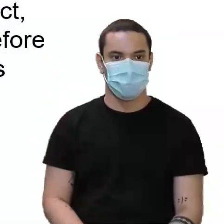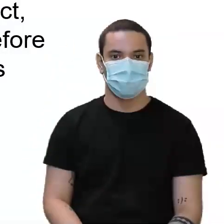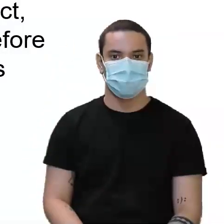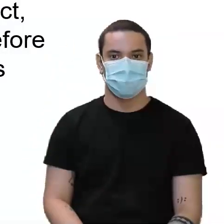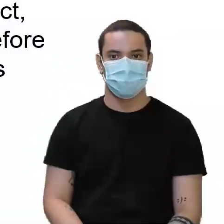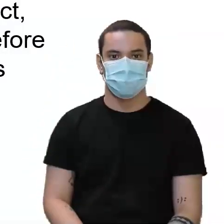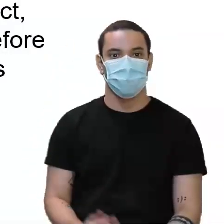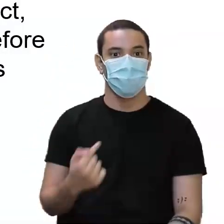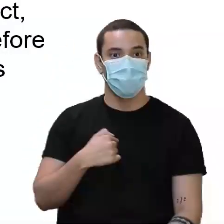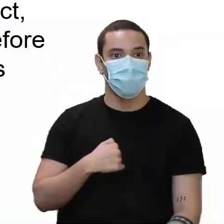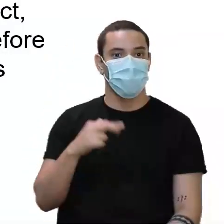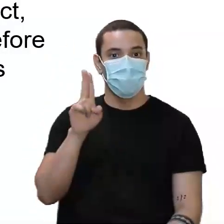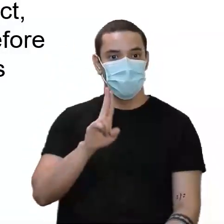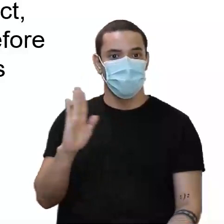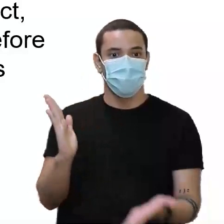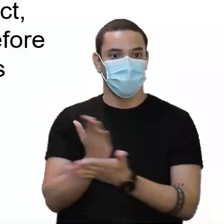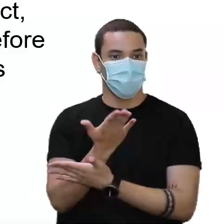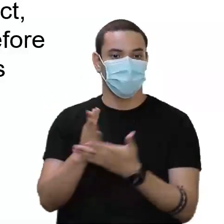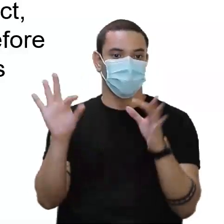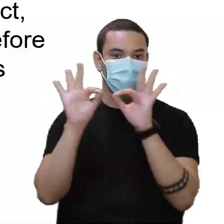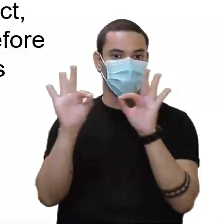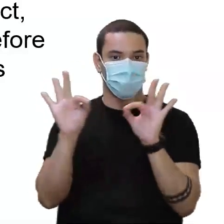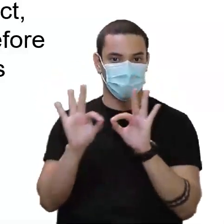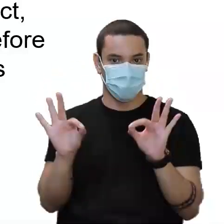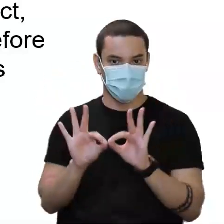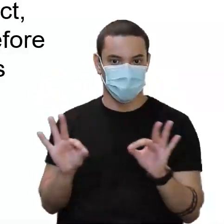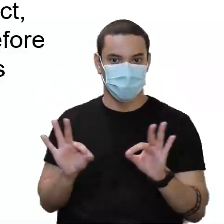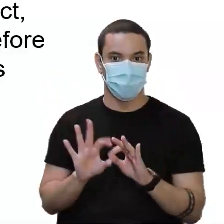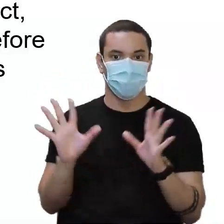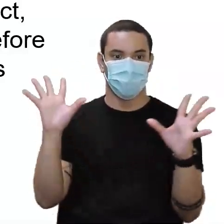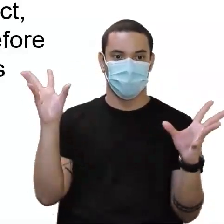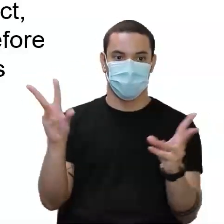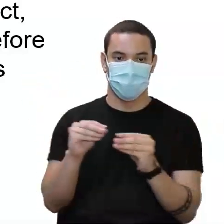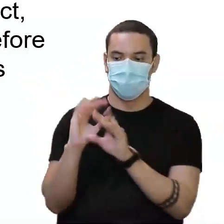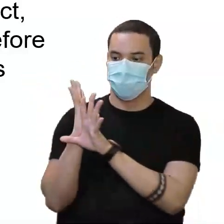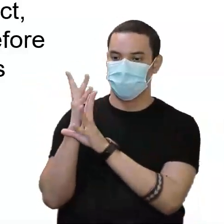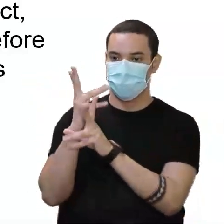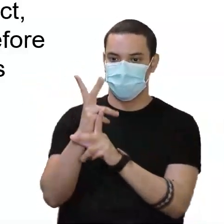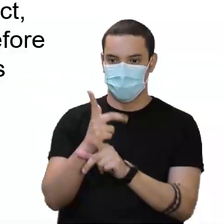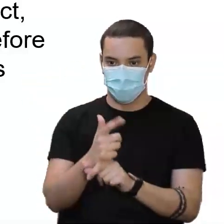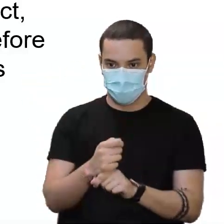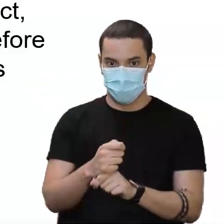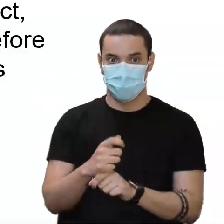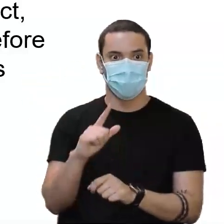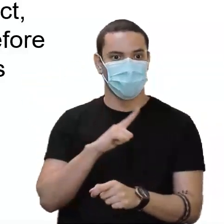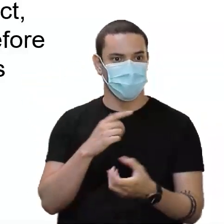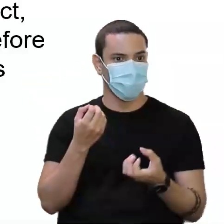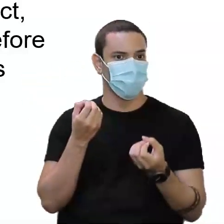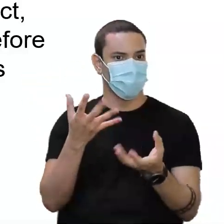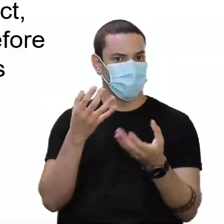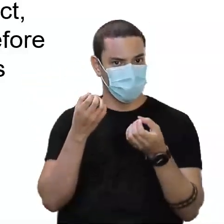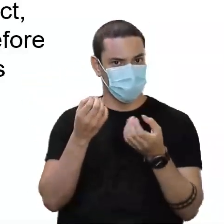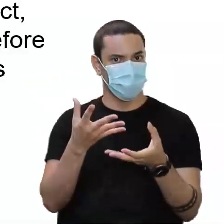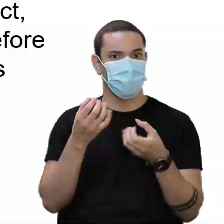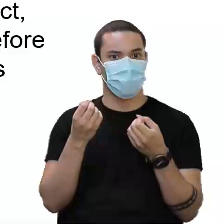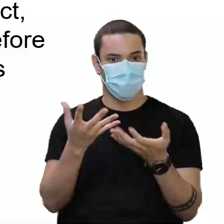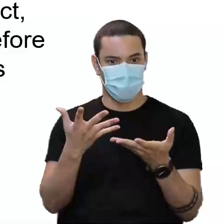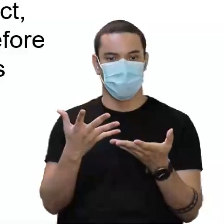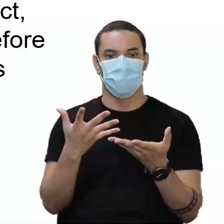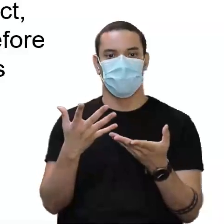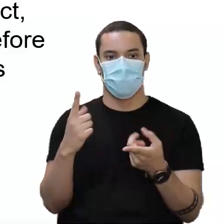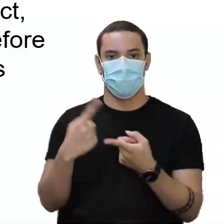usei algumas frases desse texto lá na nossa review, na nossa revisão. Era até muita informação na nossa revisão para pouco tempo,